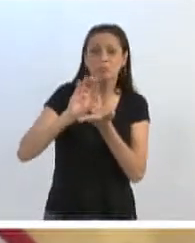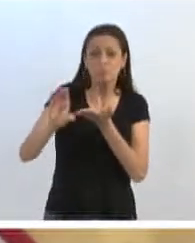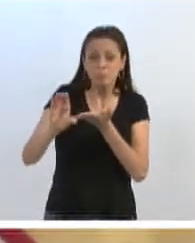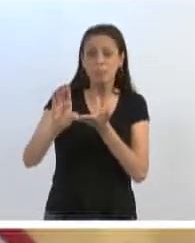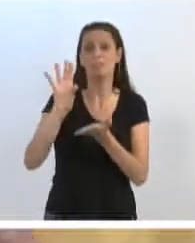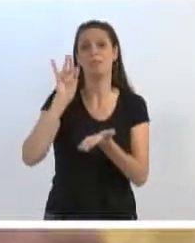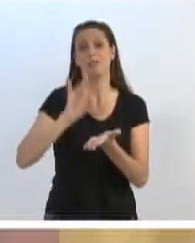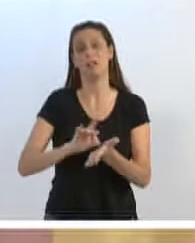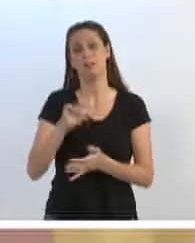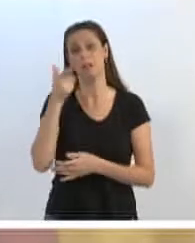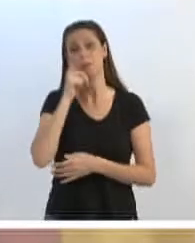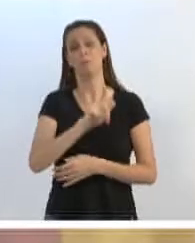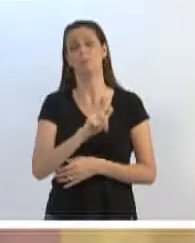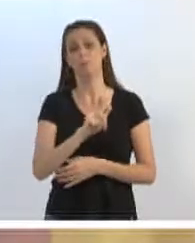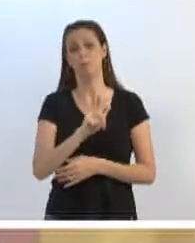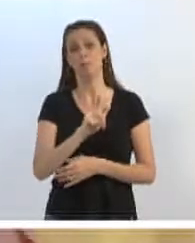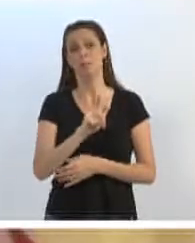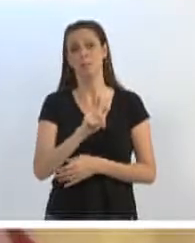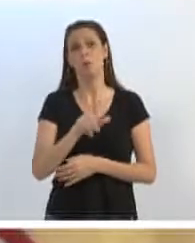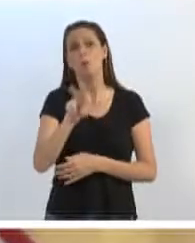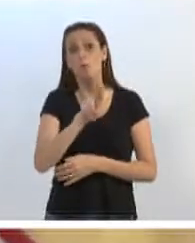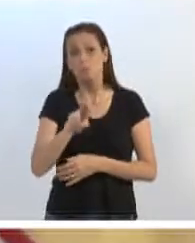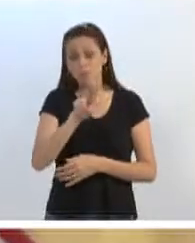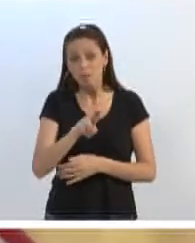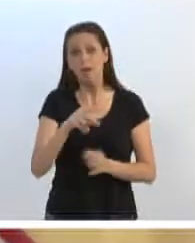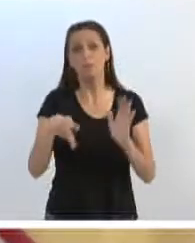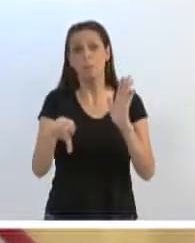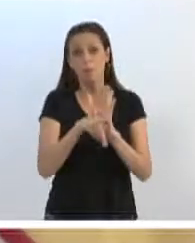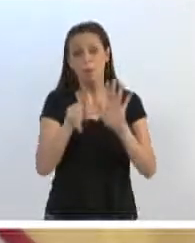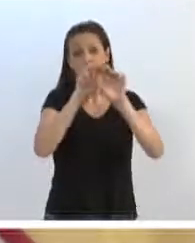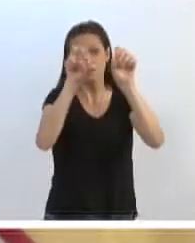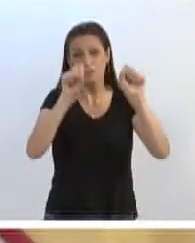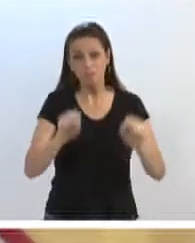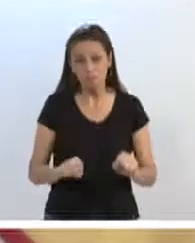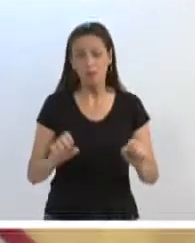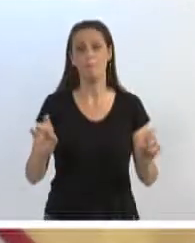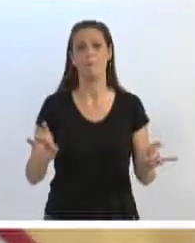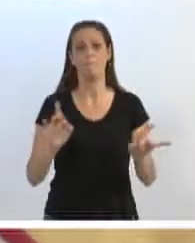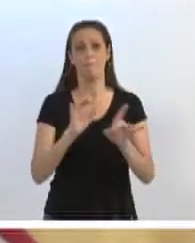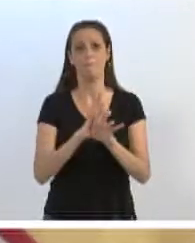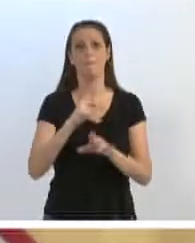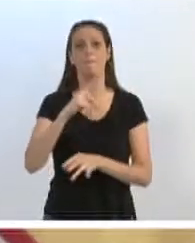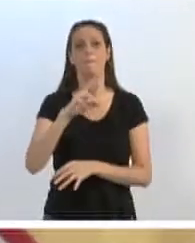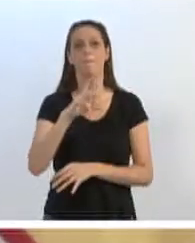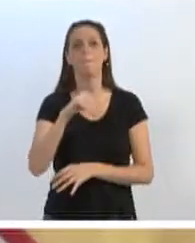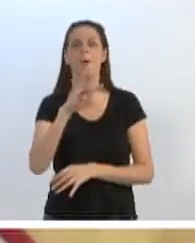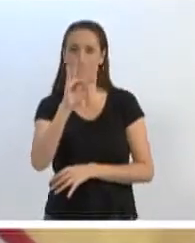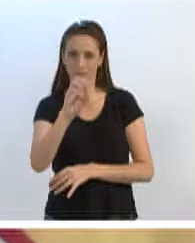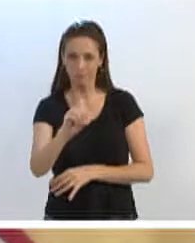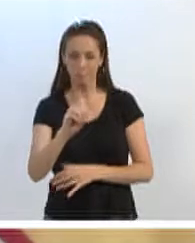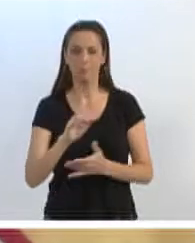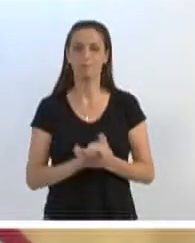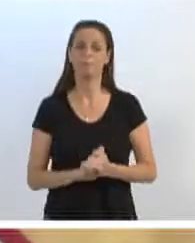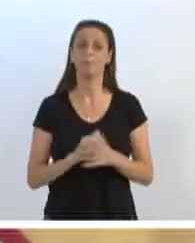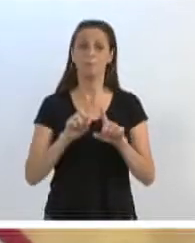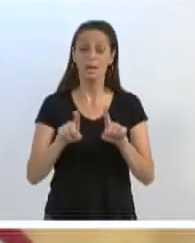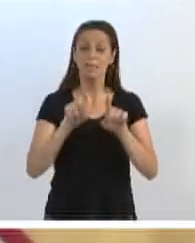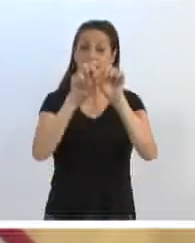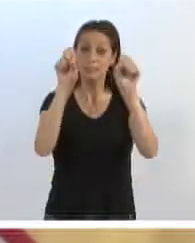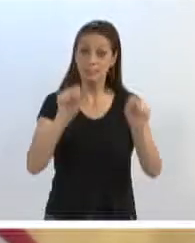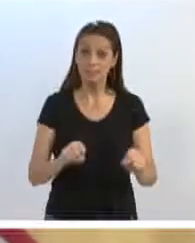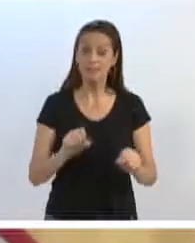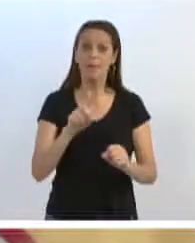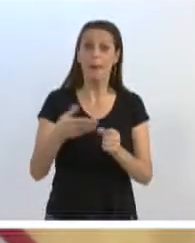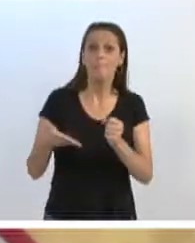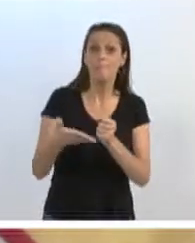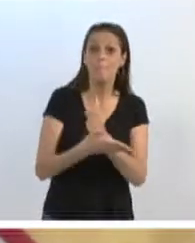sendo alocado na gestão do pronto então me preocupa muito é porque é o sistema quando eu disse que a base de atendimento à nossa